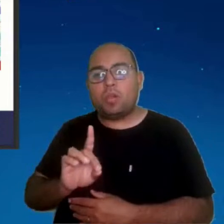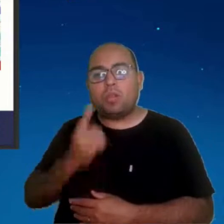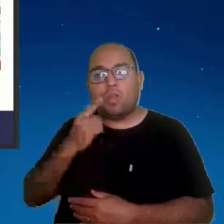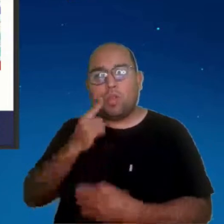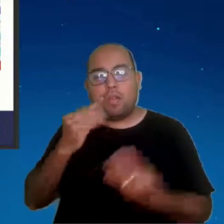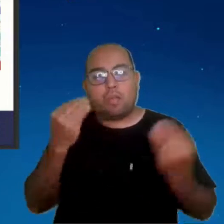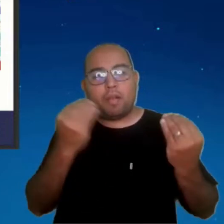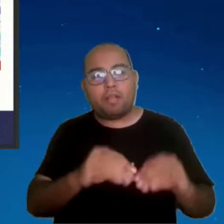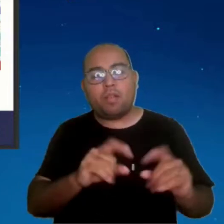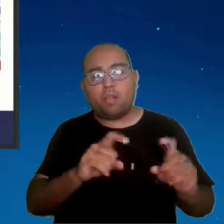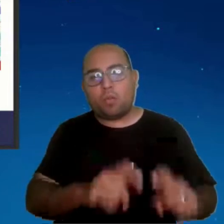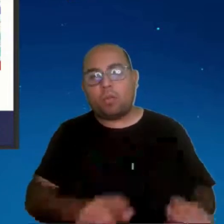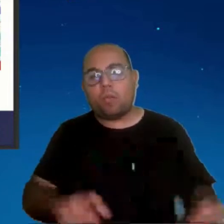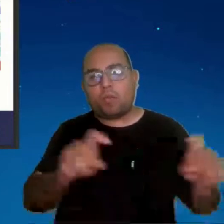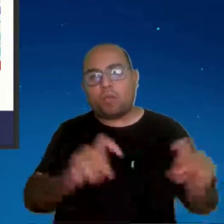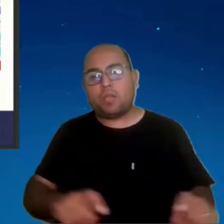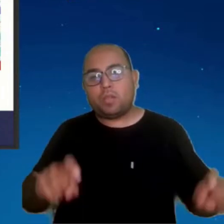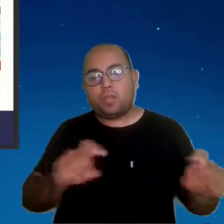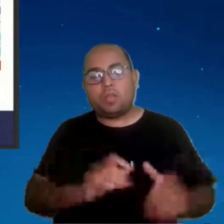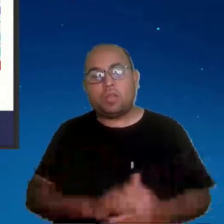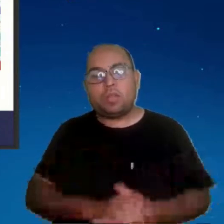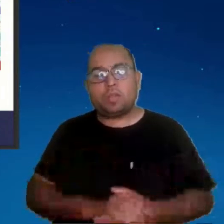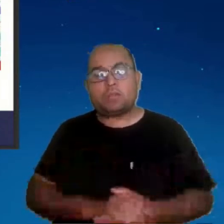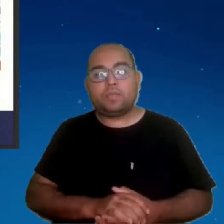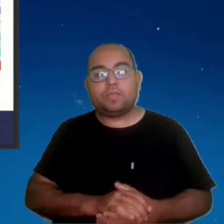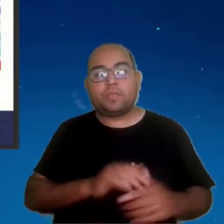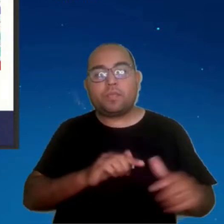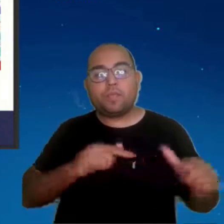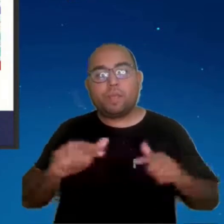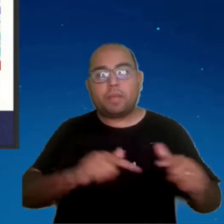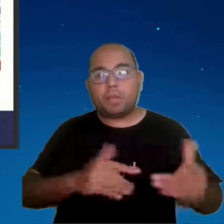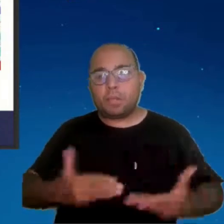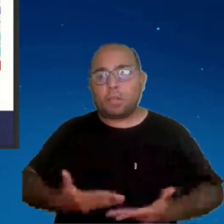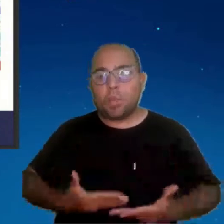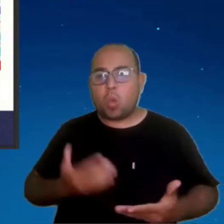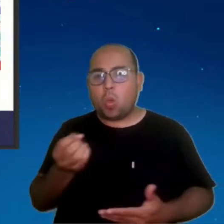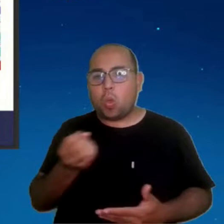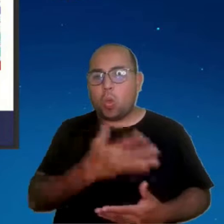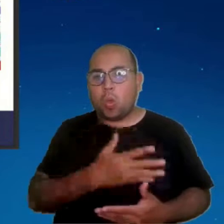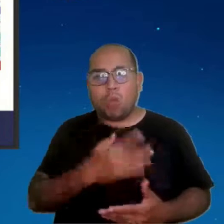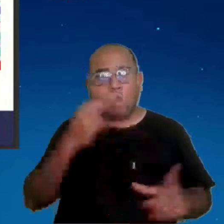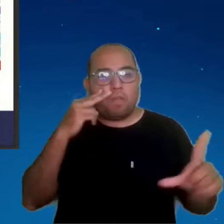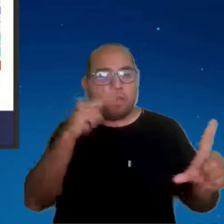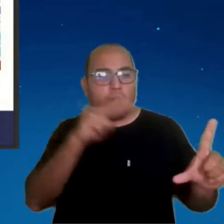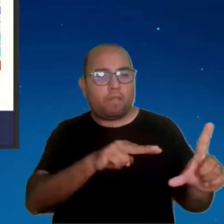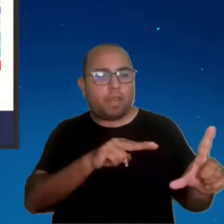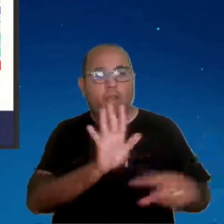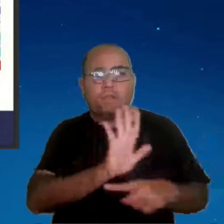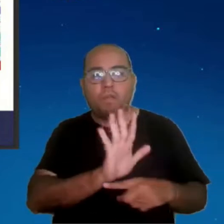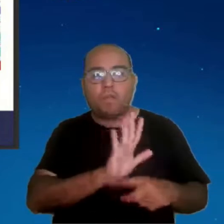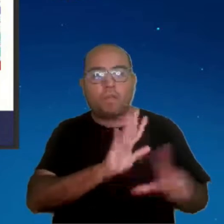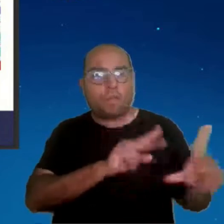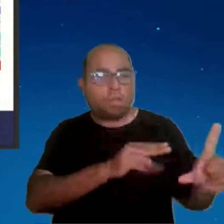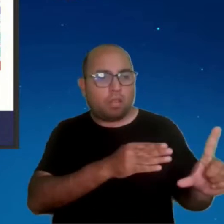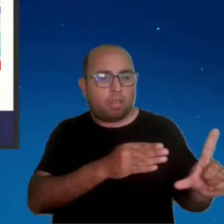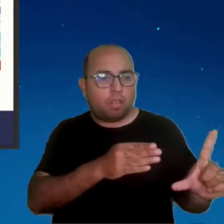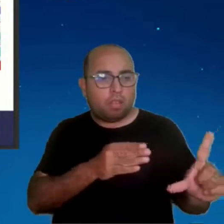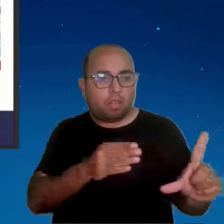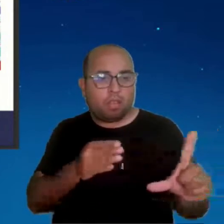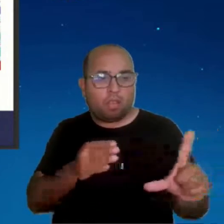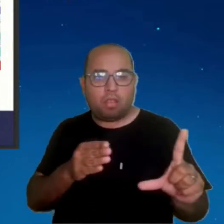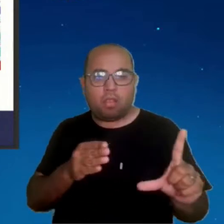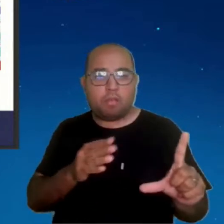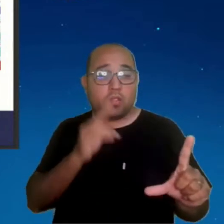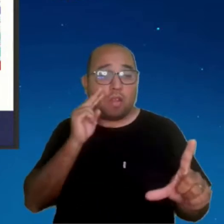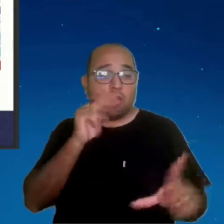computador para os funcionários novos ou da loja assistirem um vídeo. Ele tem que ter interatividade, ele